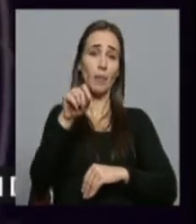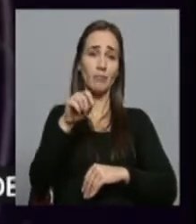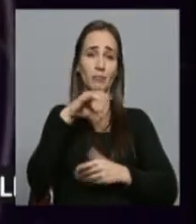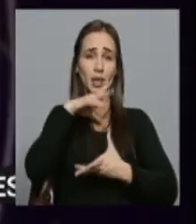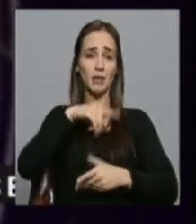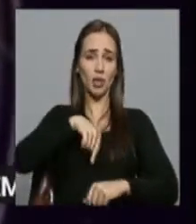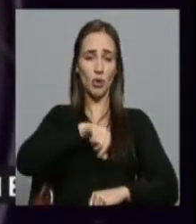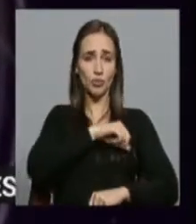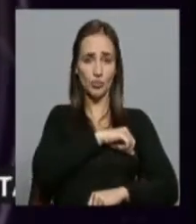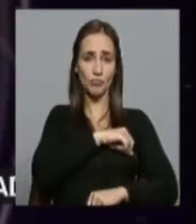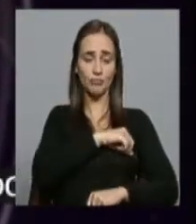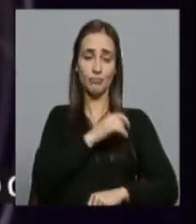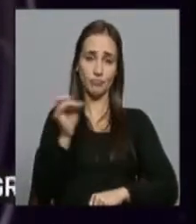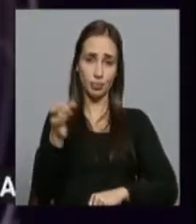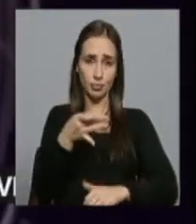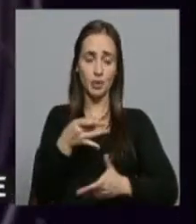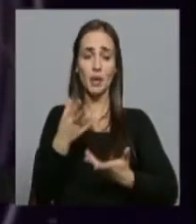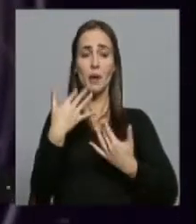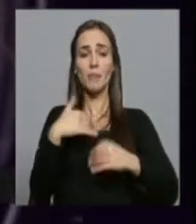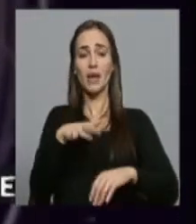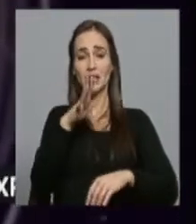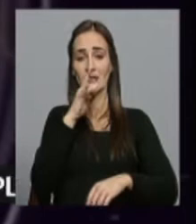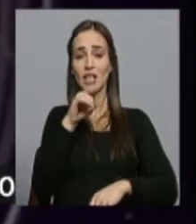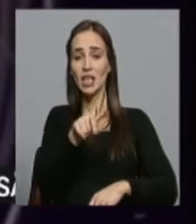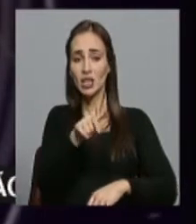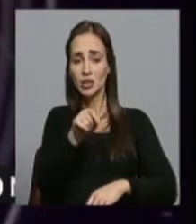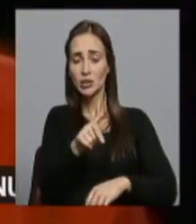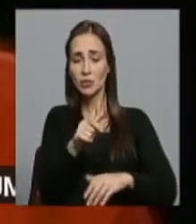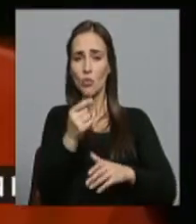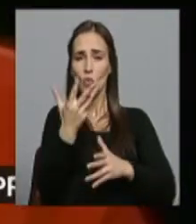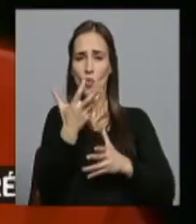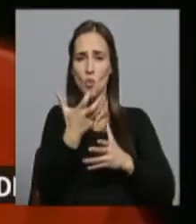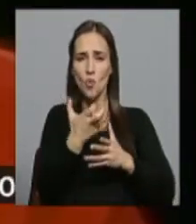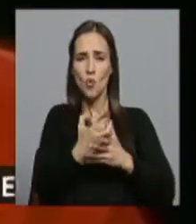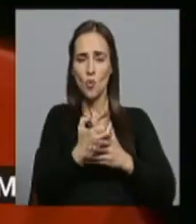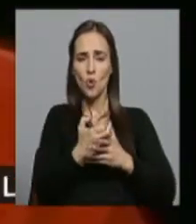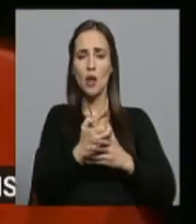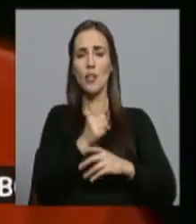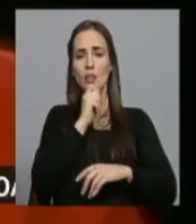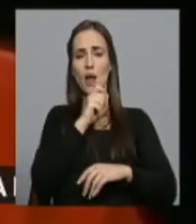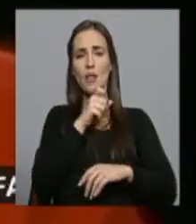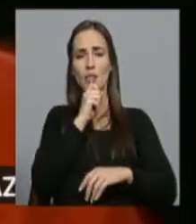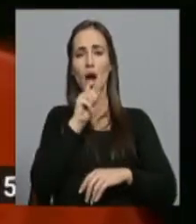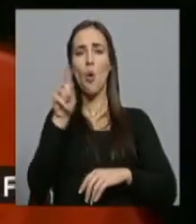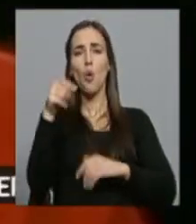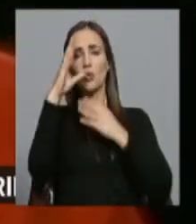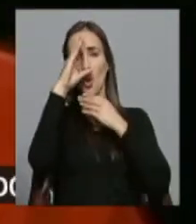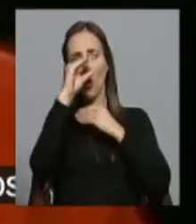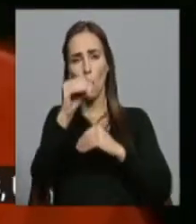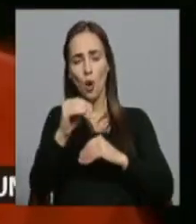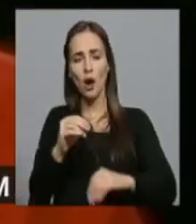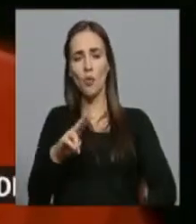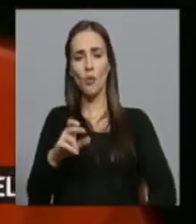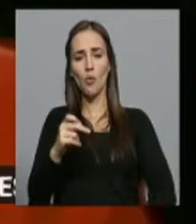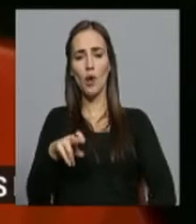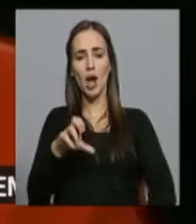que, por exemplo, este campo induzido também chega a outras luas de Urano, nomeadamente Oberon.